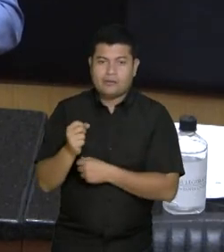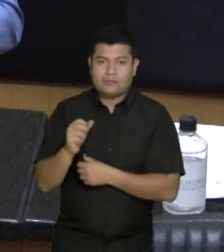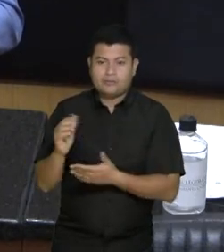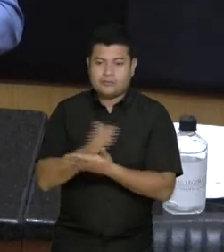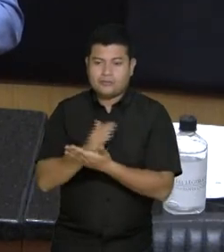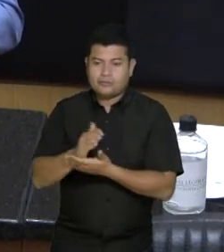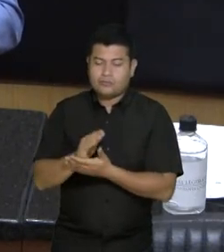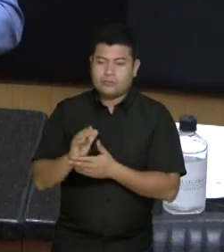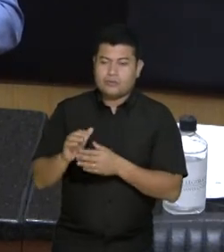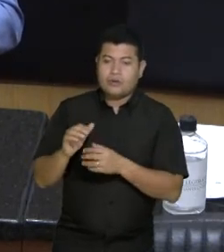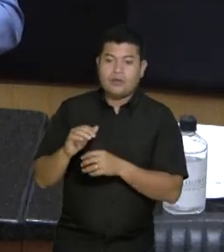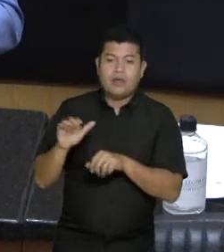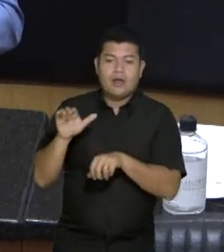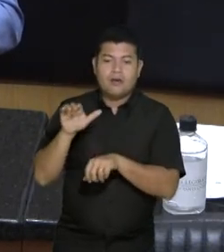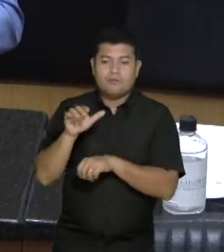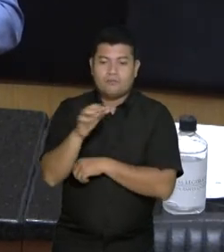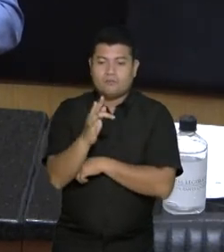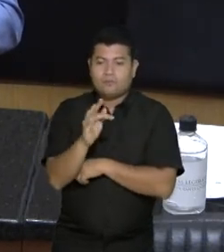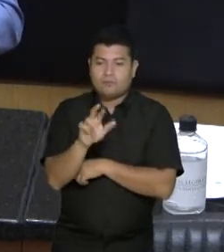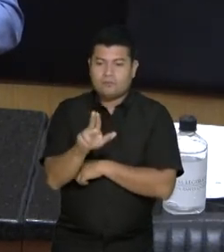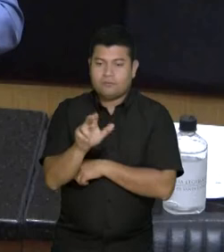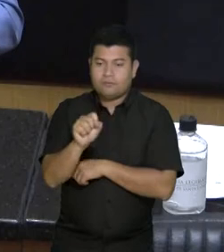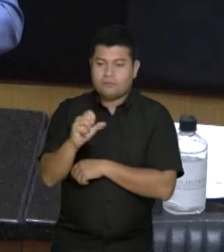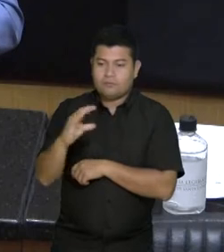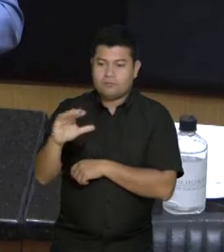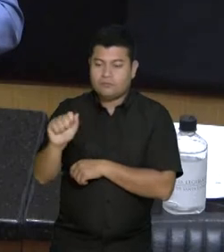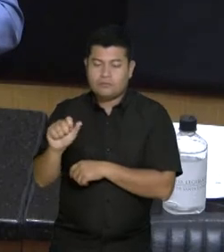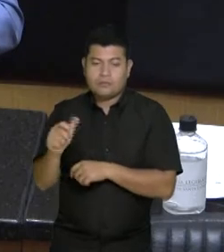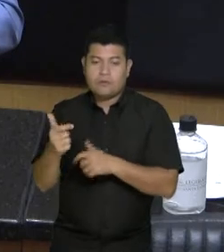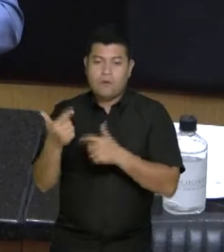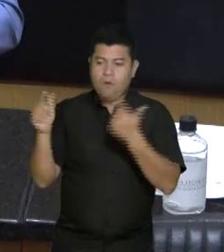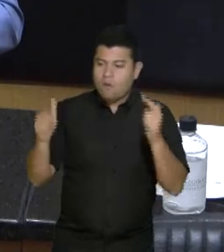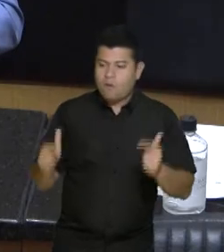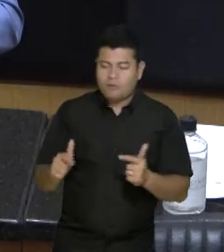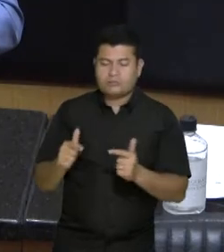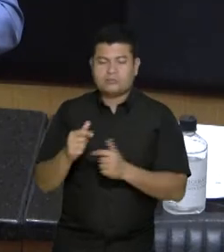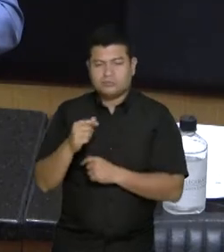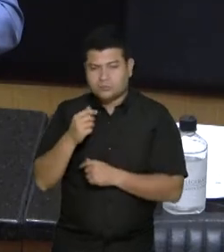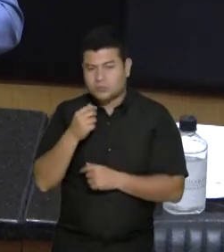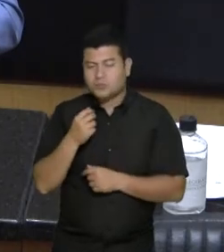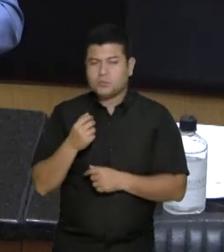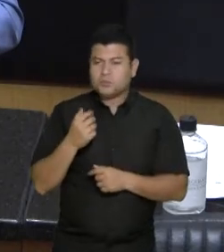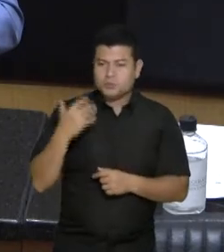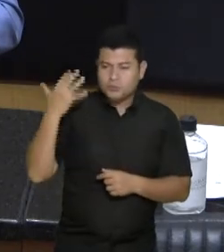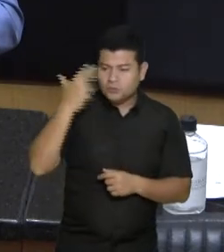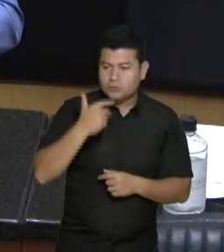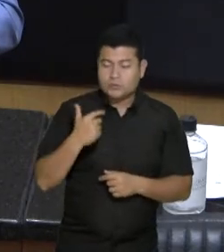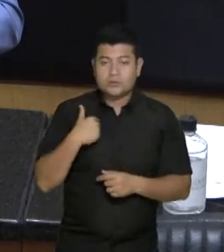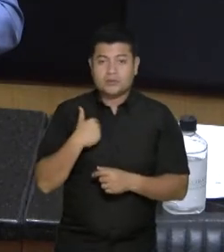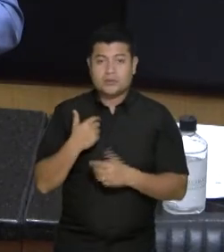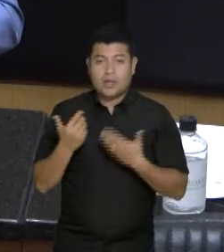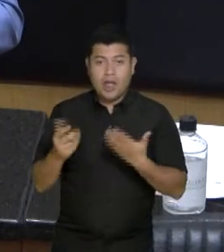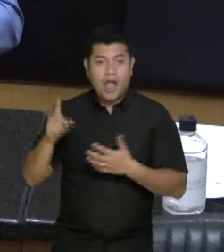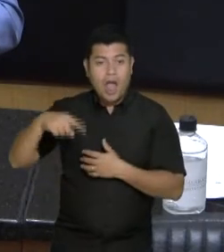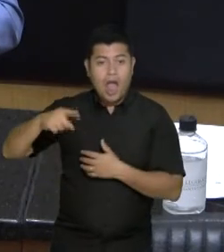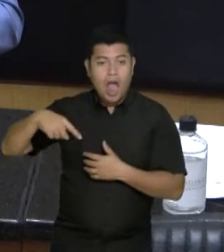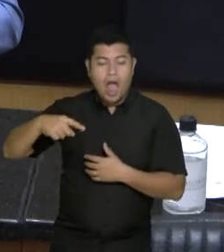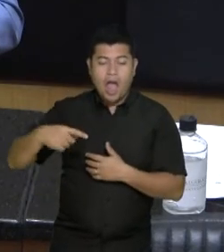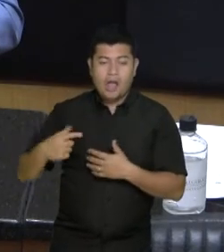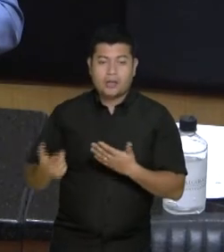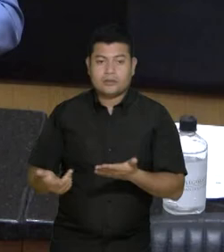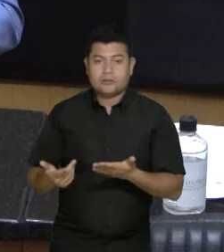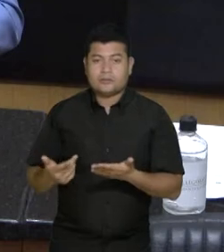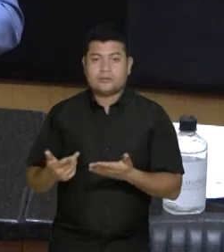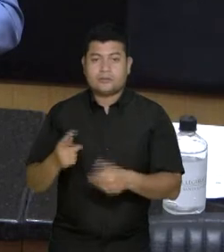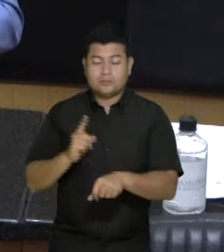algumas Kombi lá, e eu queria chamar a atenção isso daí, porque é um dos momentos bonitos da festa, quando tem